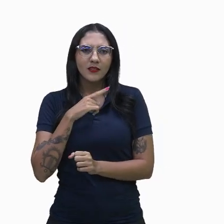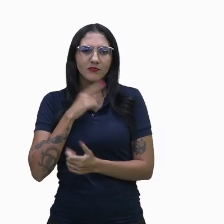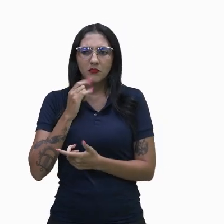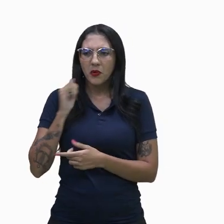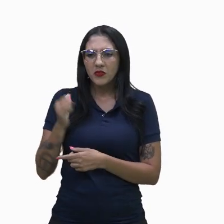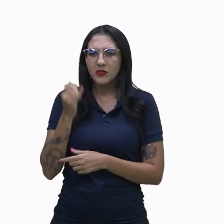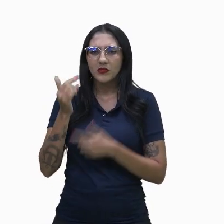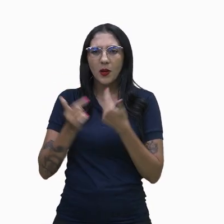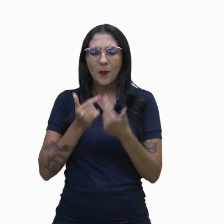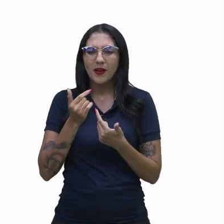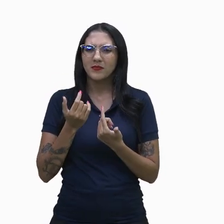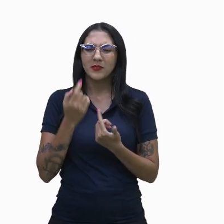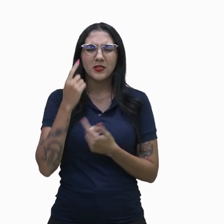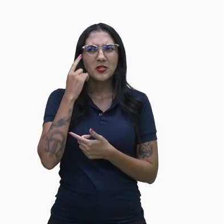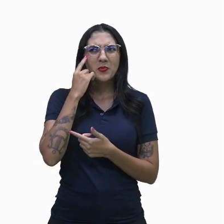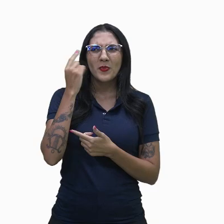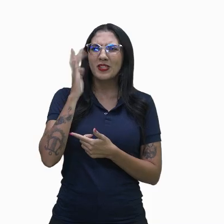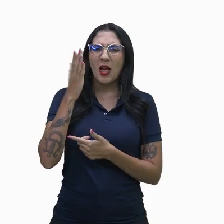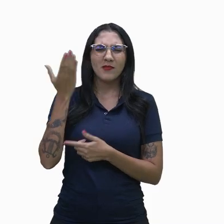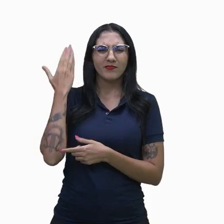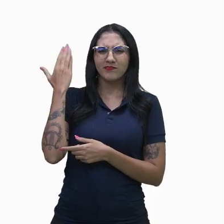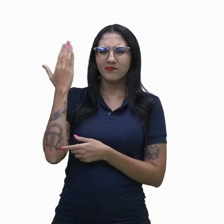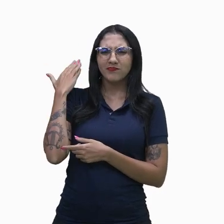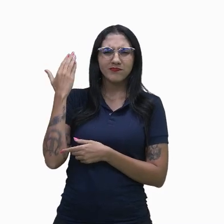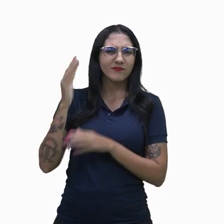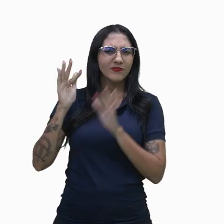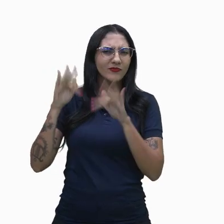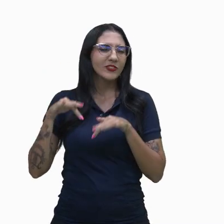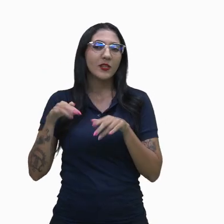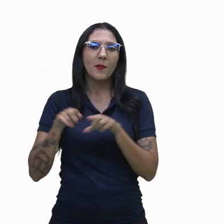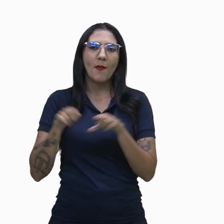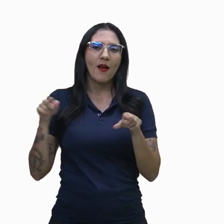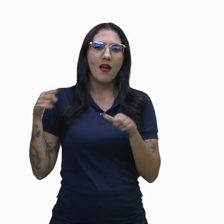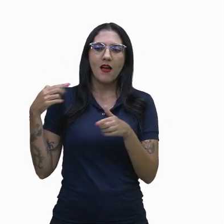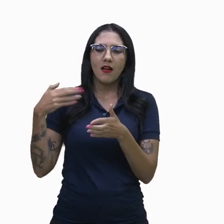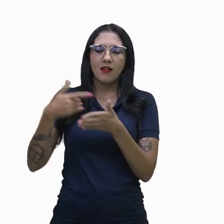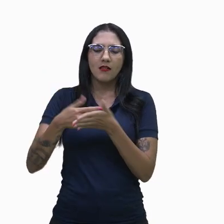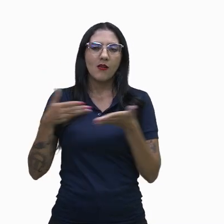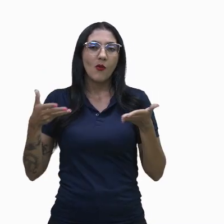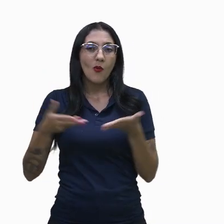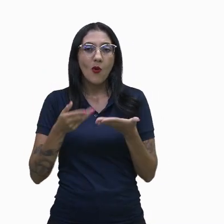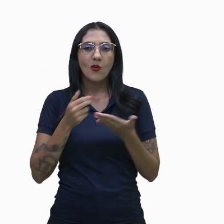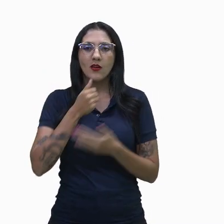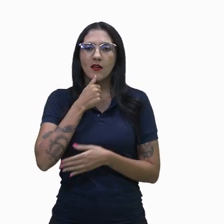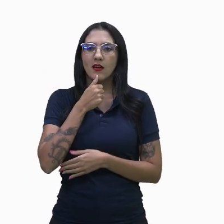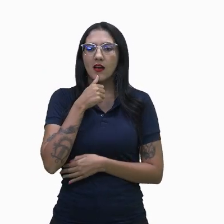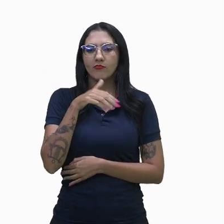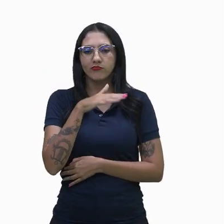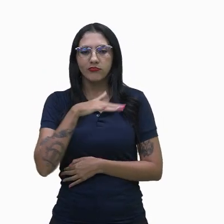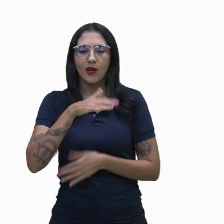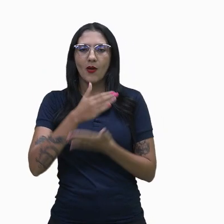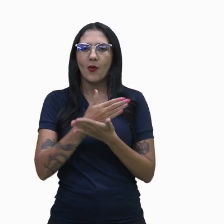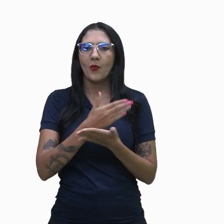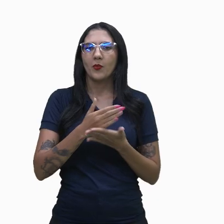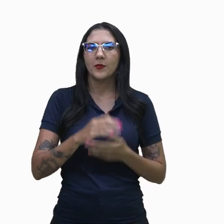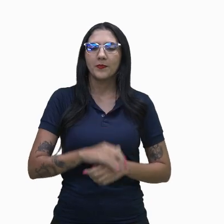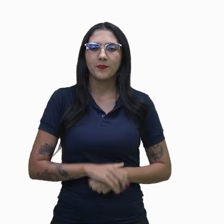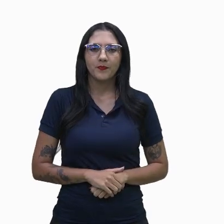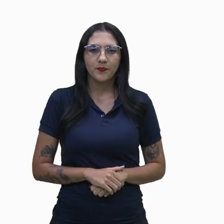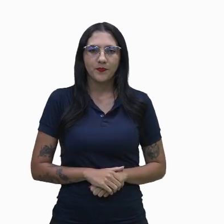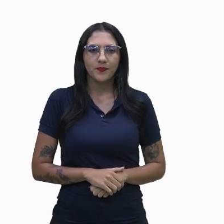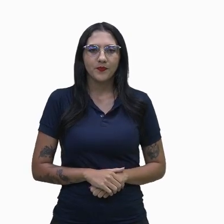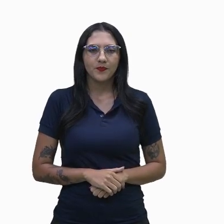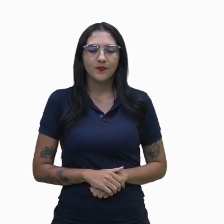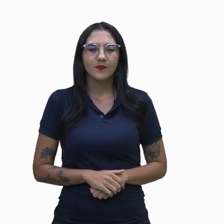está extinto, né, que já acabou, mas ainda continua acontecendo em algumas áreas, né? E aí nós temos essa imagem, né, desse impacto,